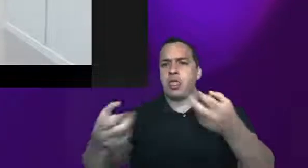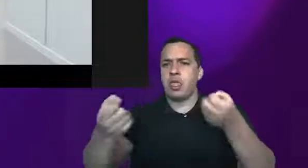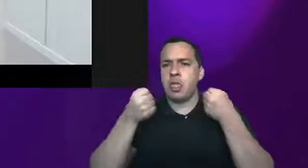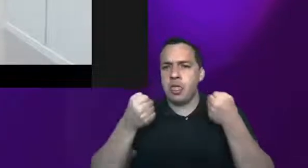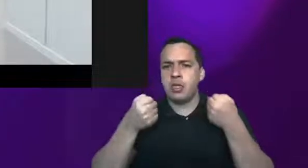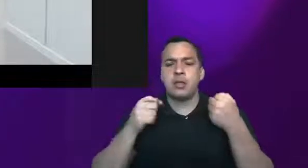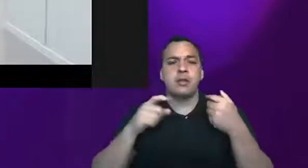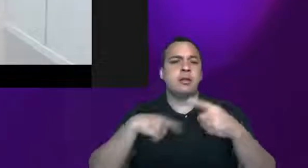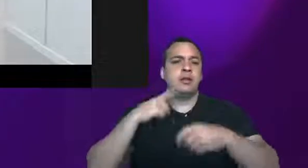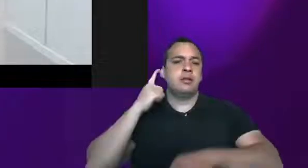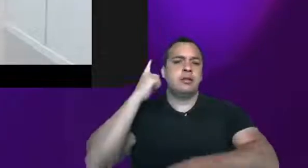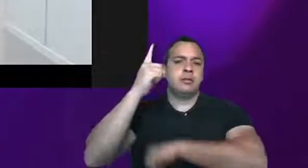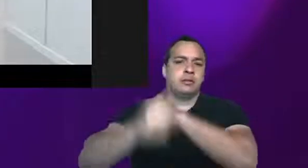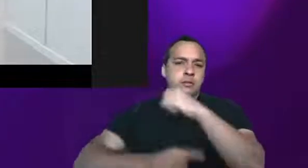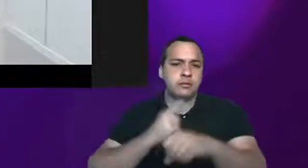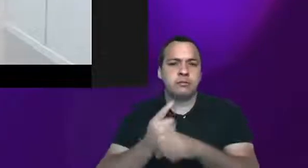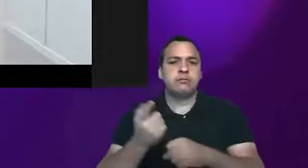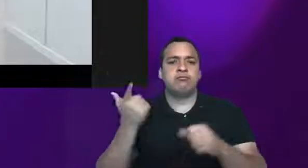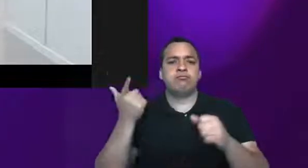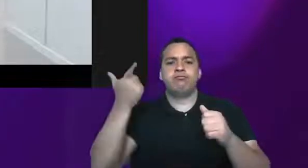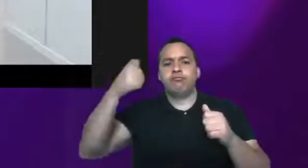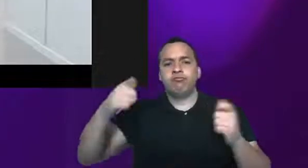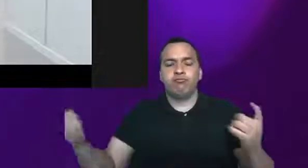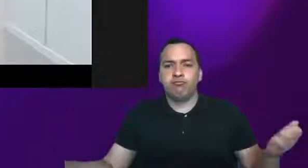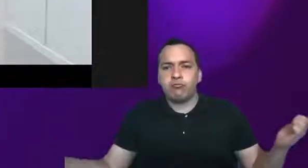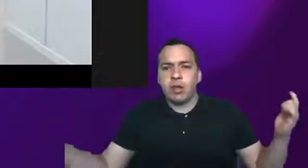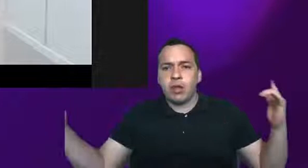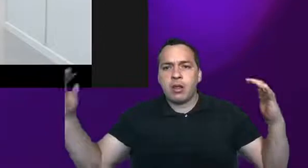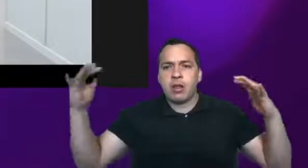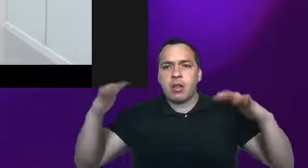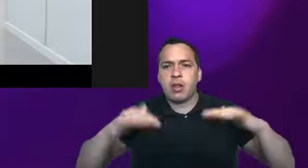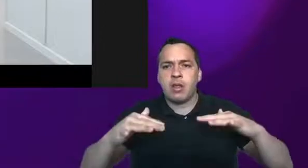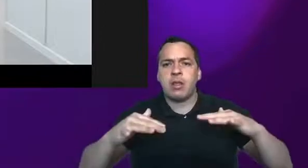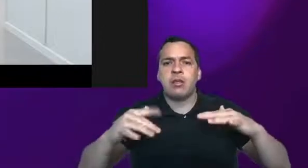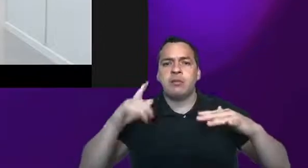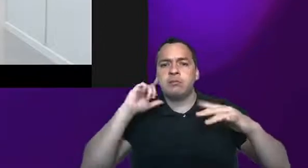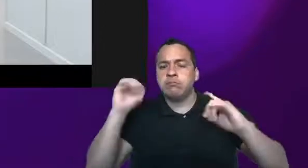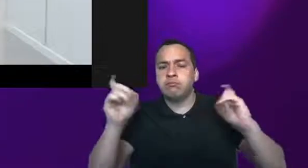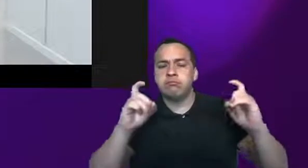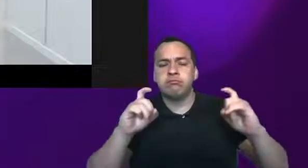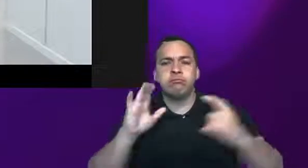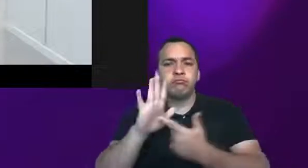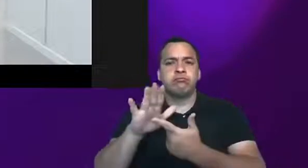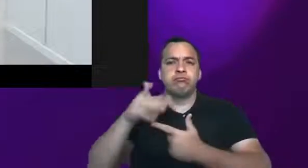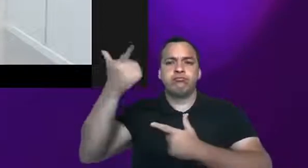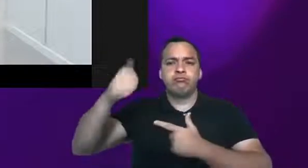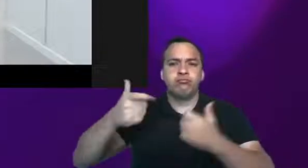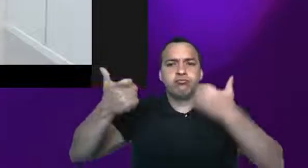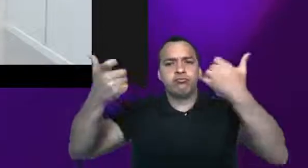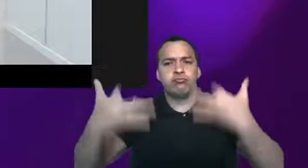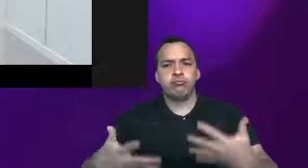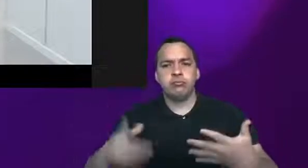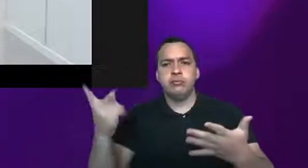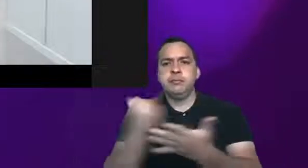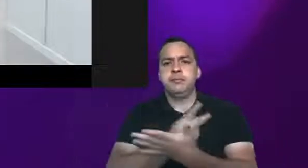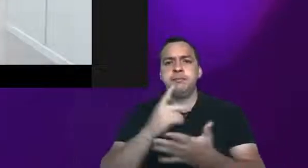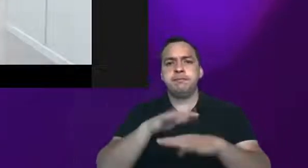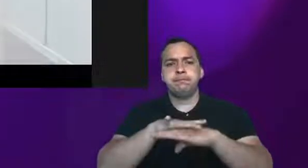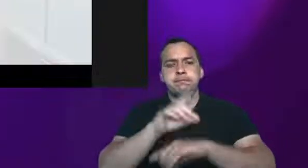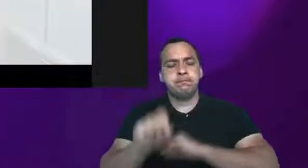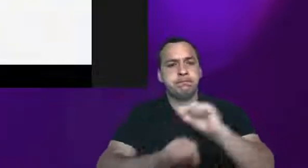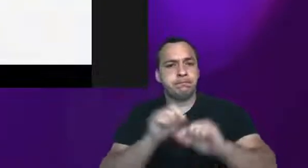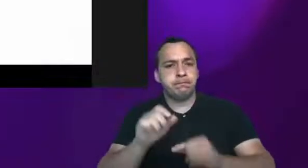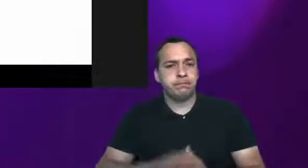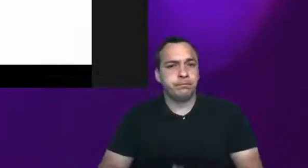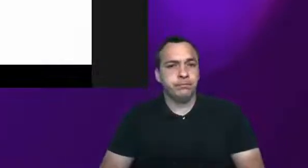depois, na nova reunião dos companhões Hepato-BDR, resolvemos apresentar novamente o caso desta doente em reunião,